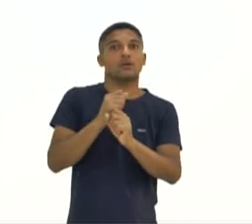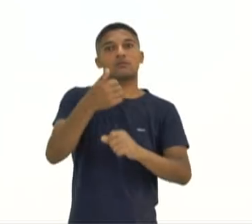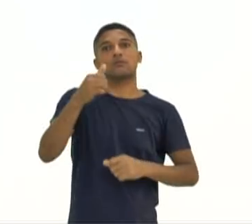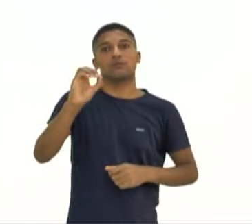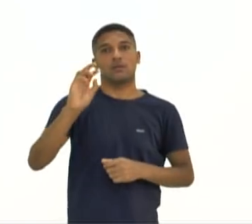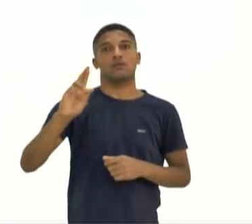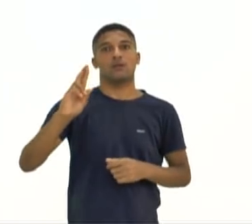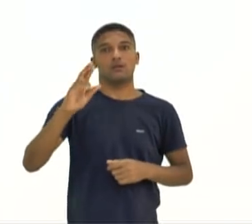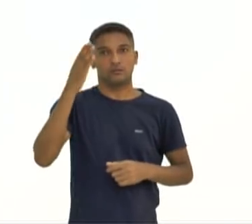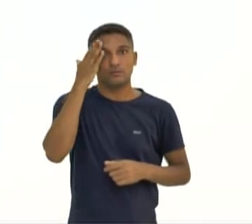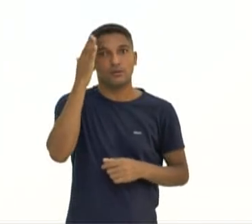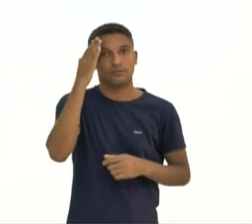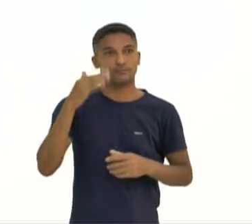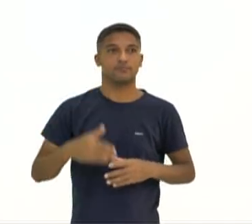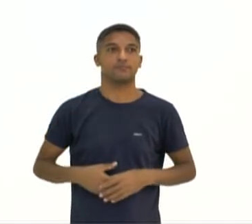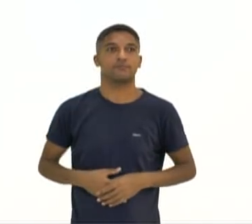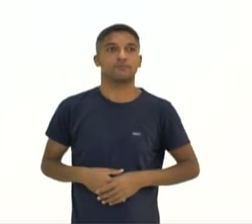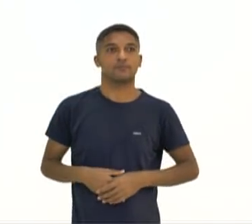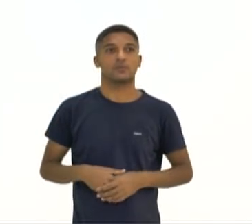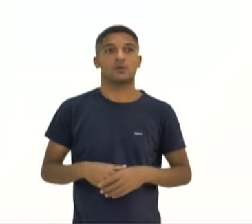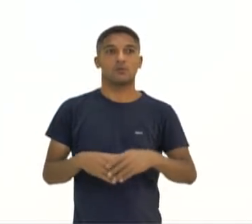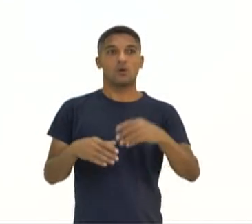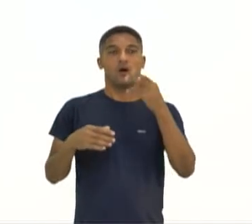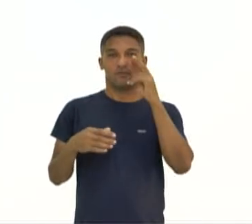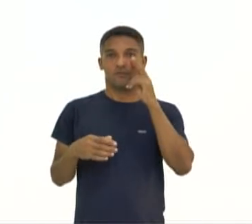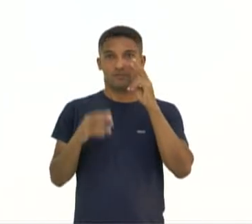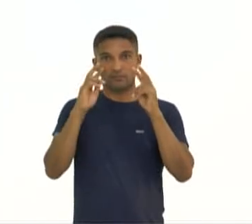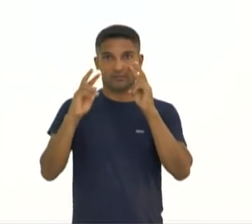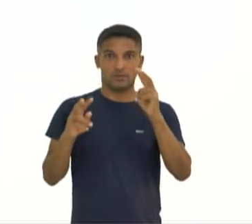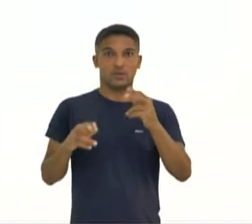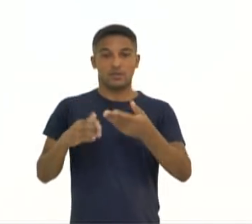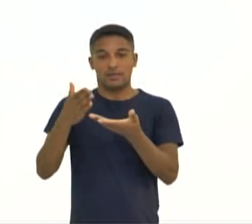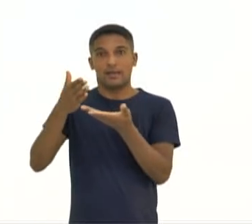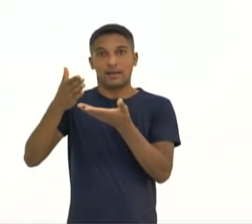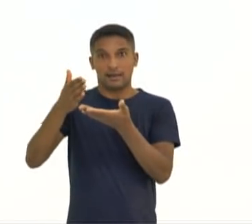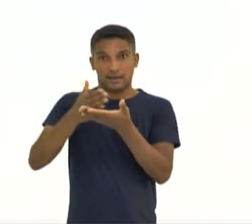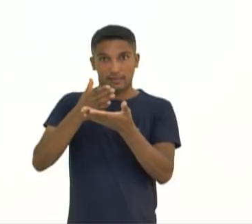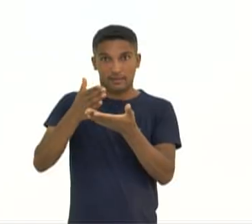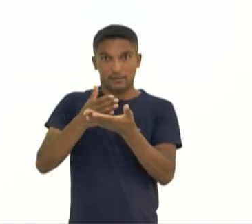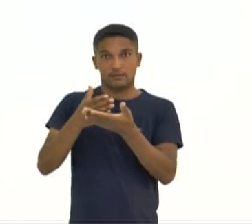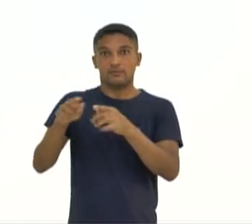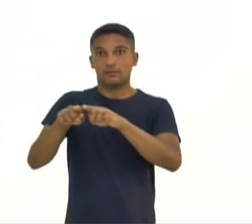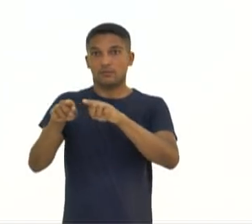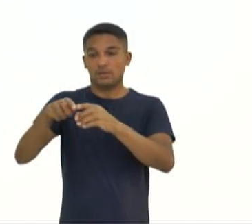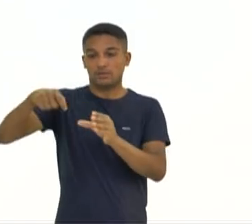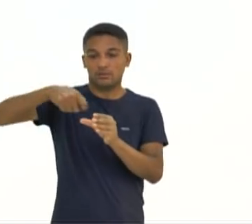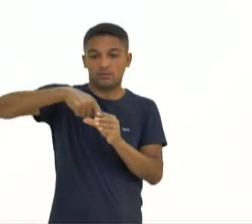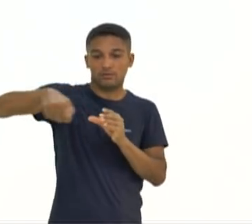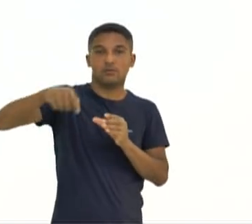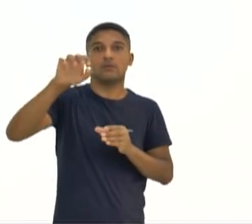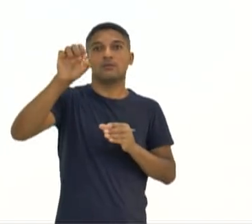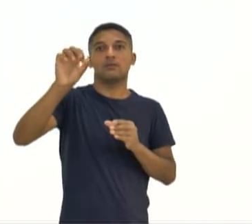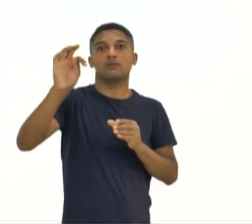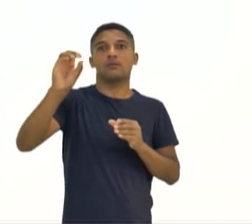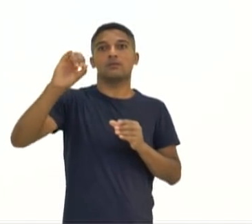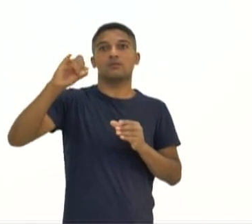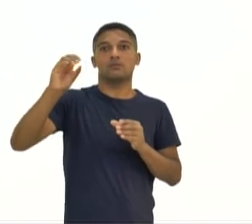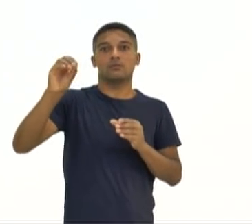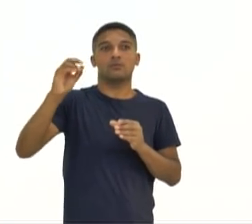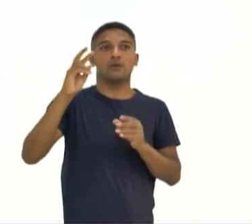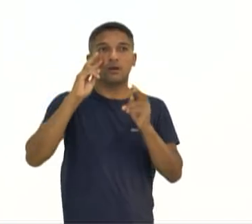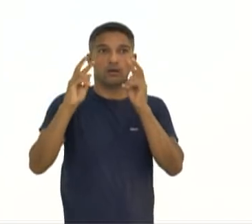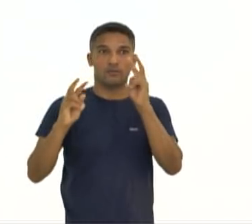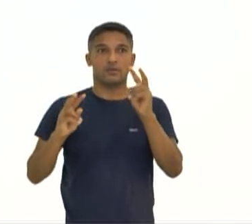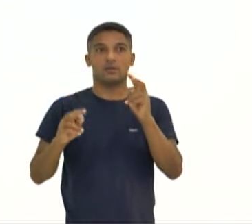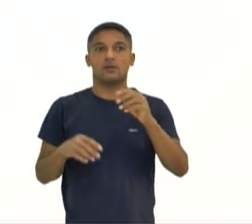caderno mais o estojo, ou vice-versa, né? Aqui o estojo X mais o caderno Y,